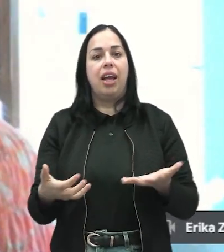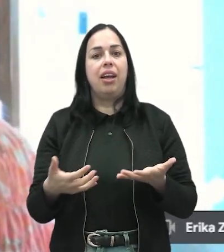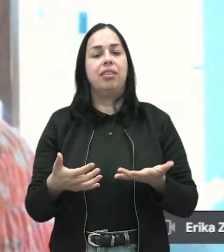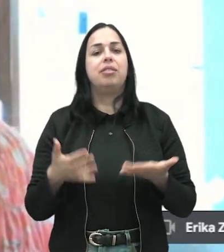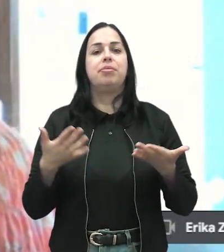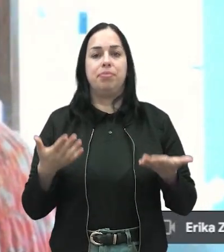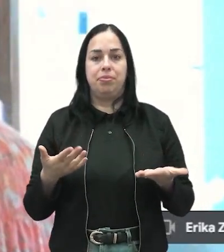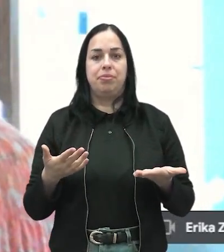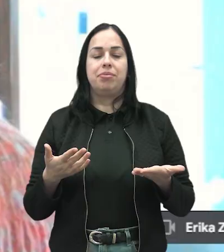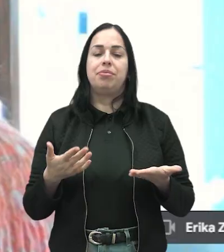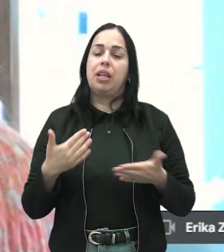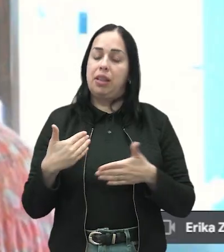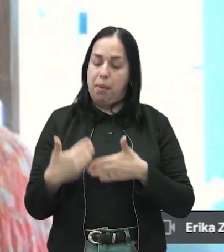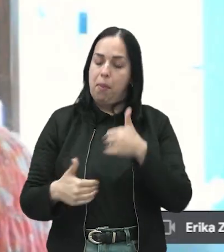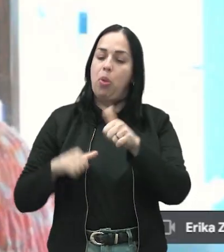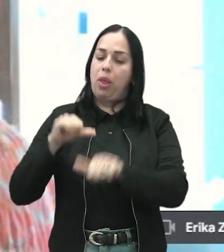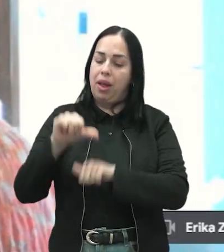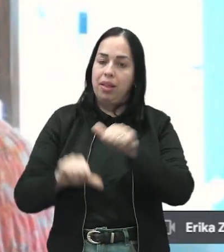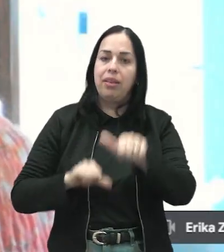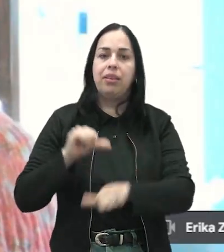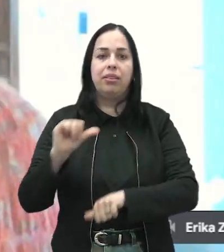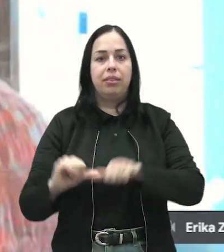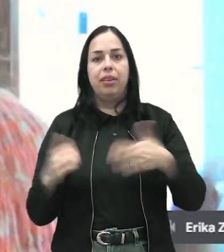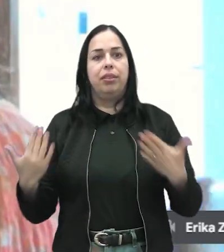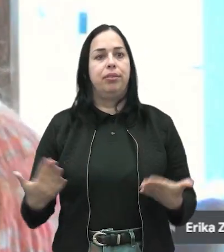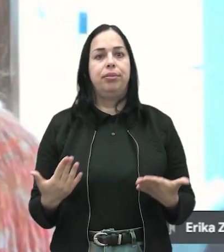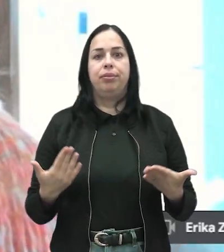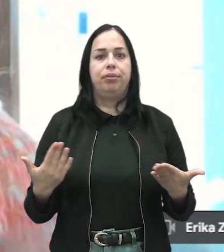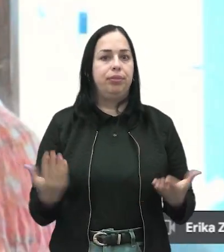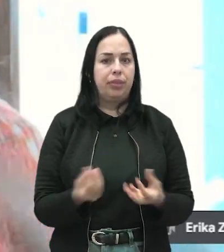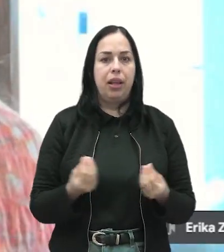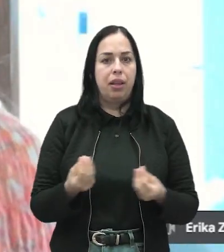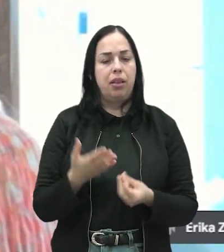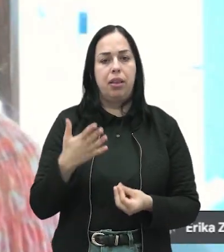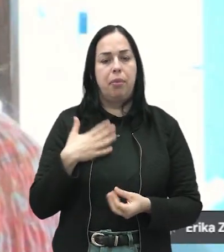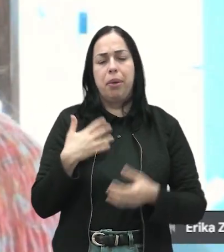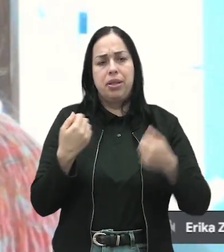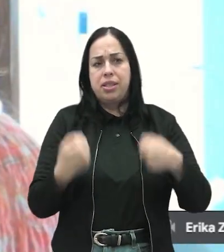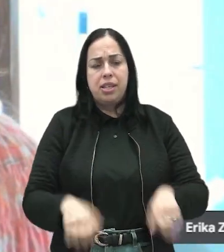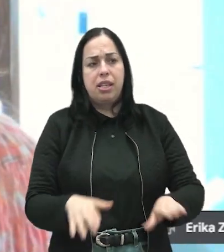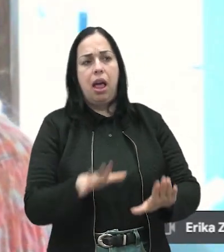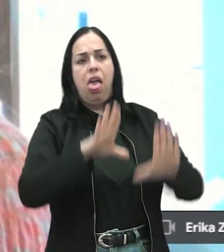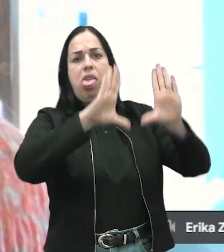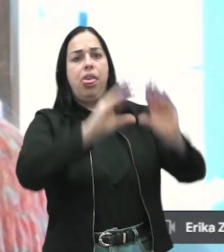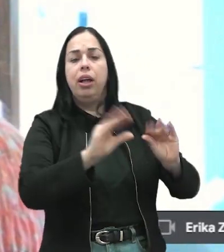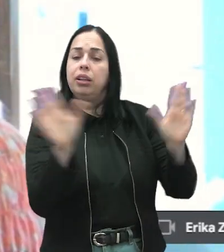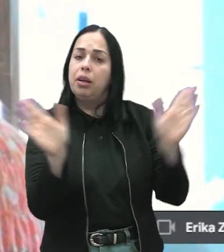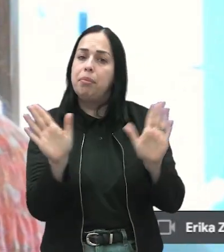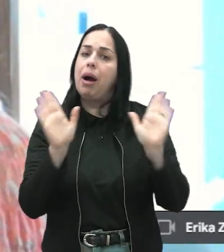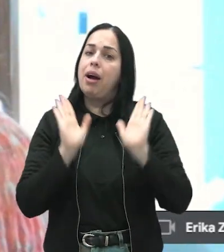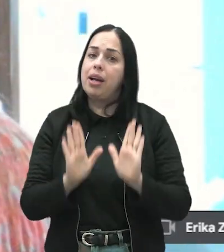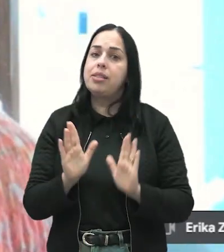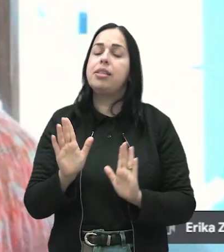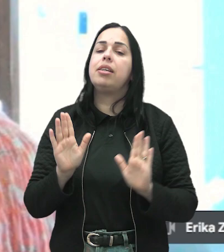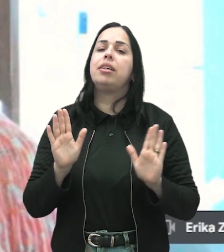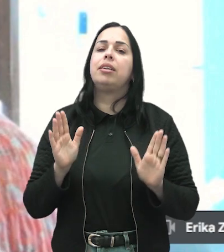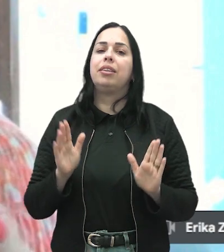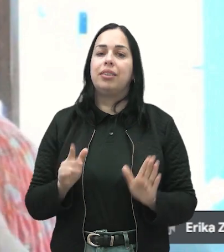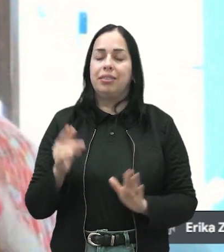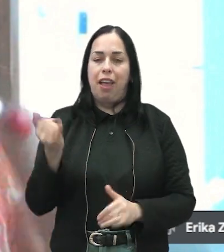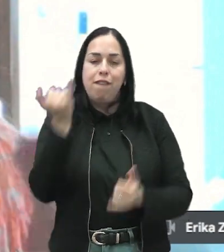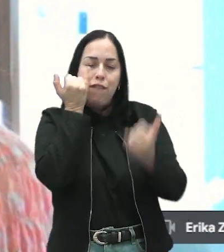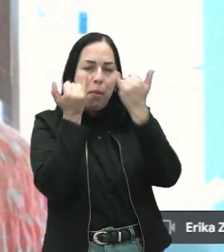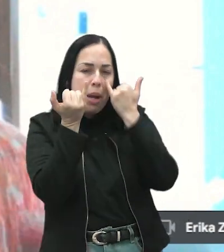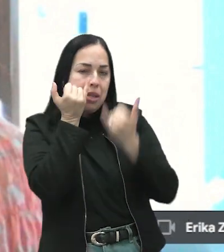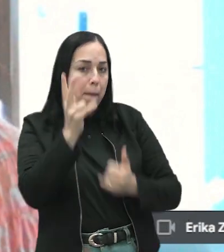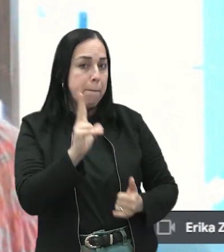coexistência está em curso, né? Não tem como fugir, nem acho que precisa fugir, é interessante. Mas quando a gente